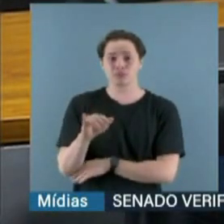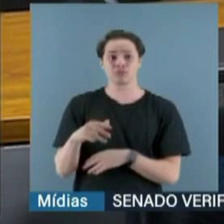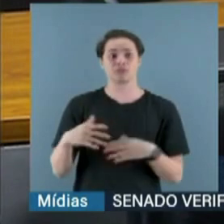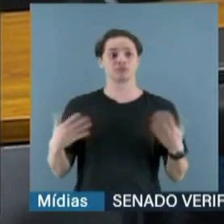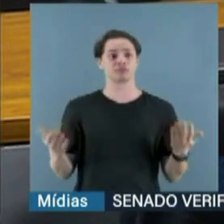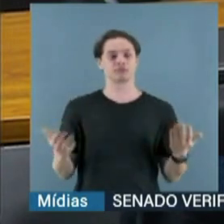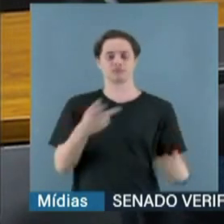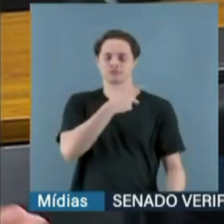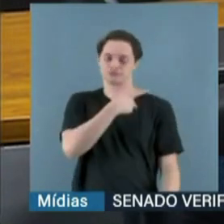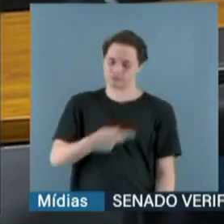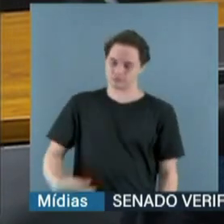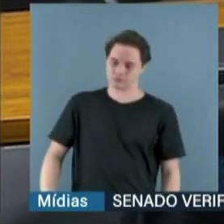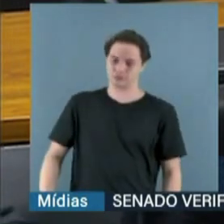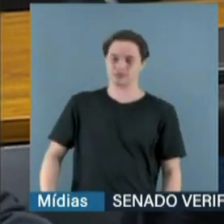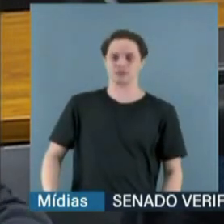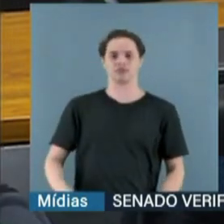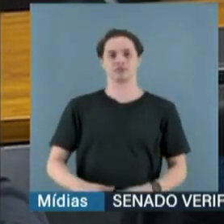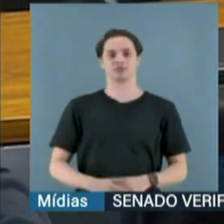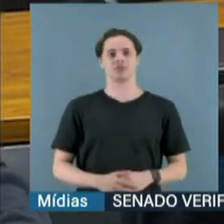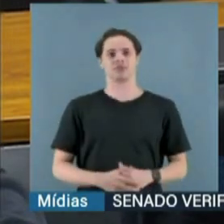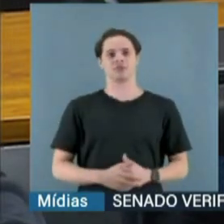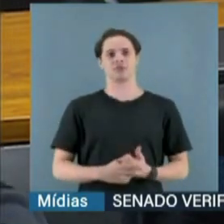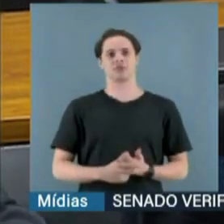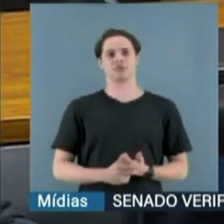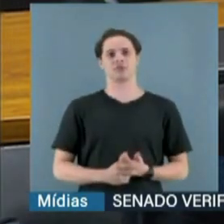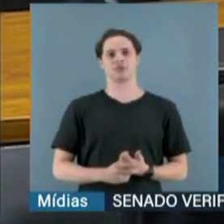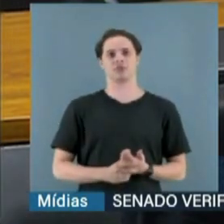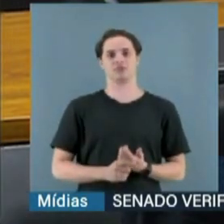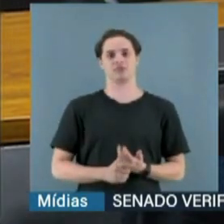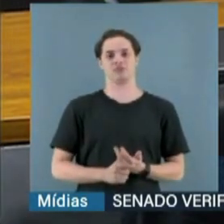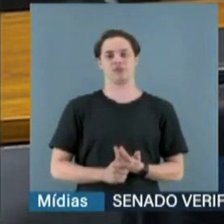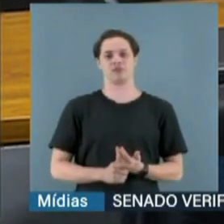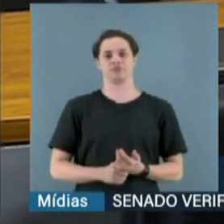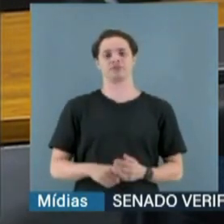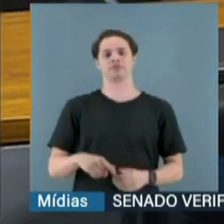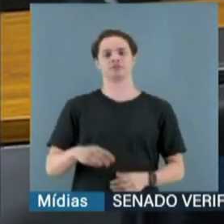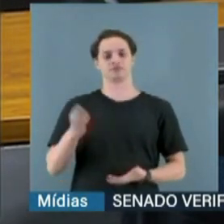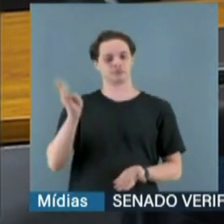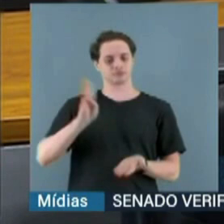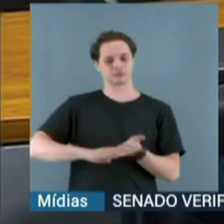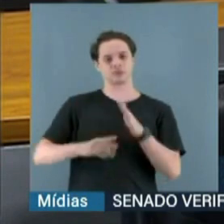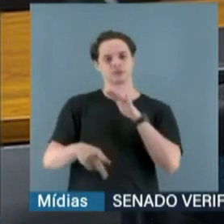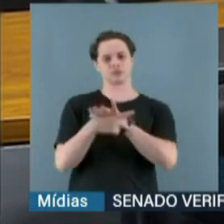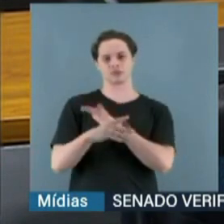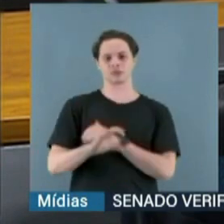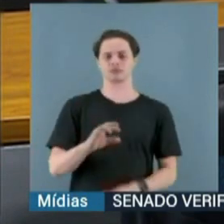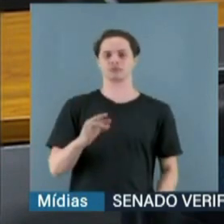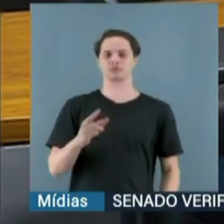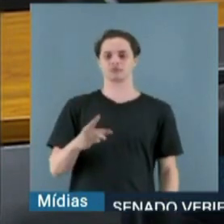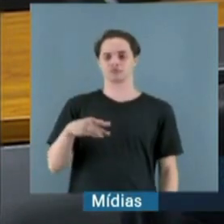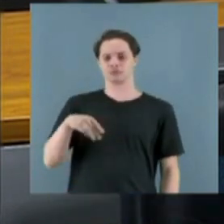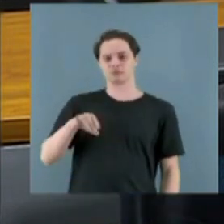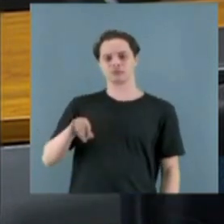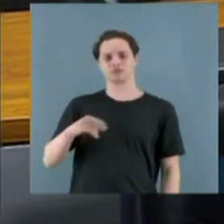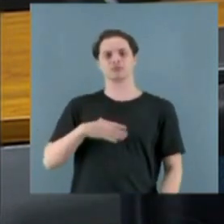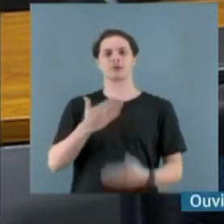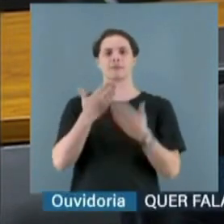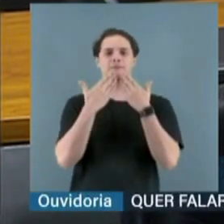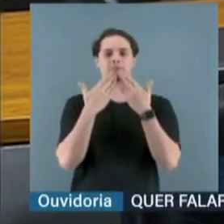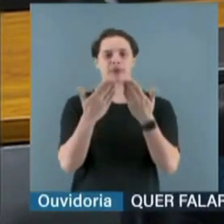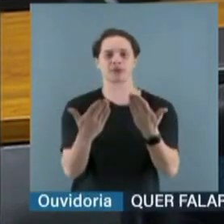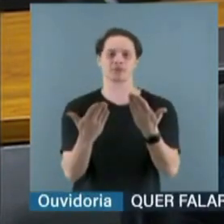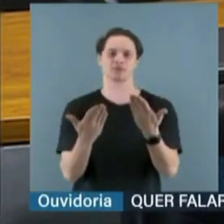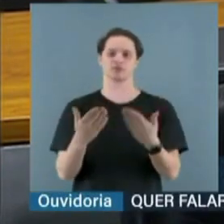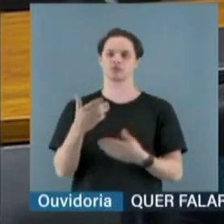presente como membro dessa comissão parlamentarista de inquérito eu peço humildemente que o senhor